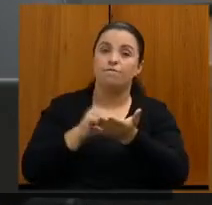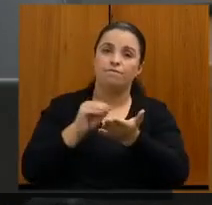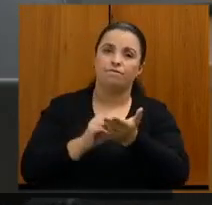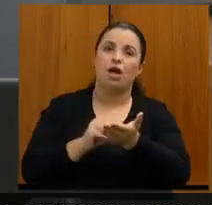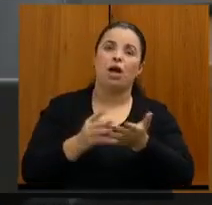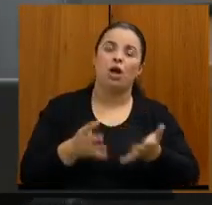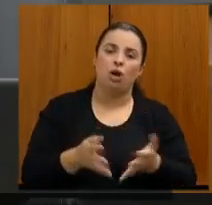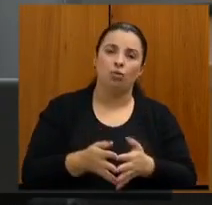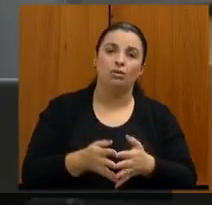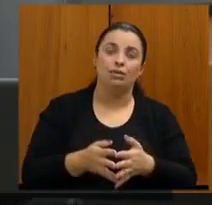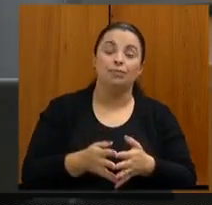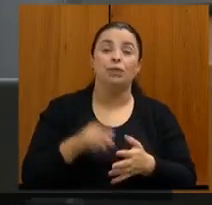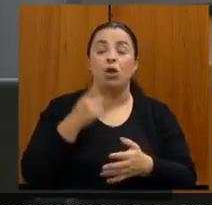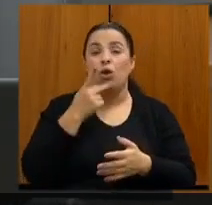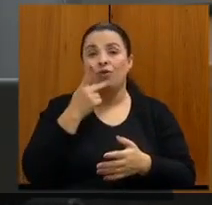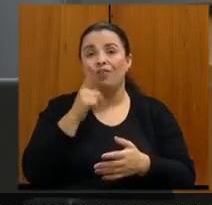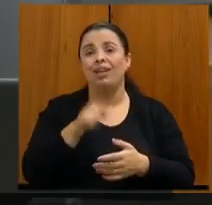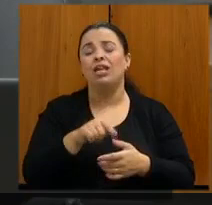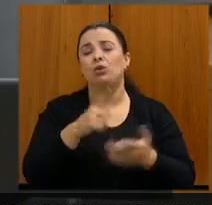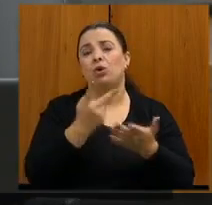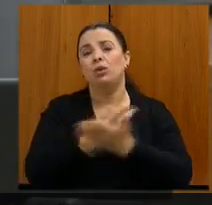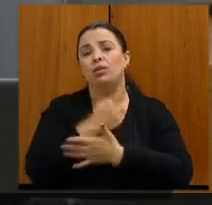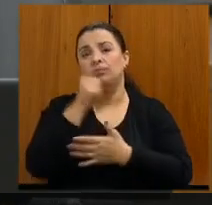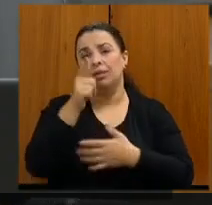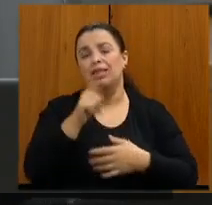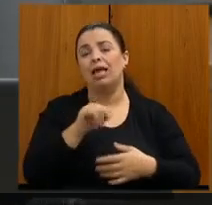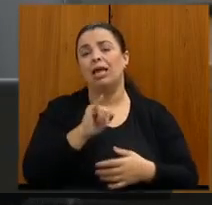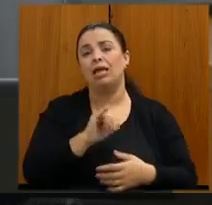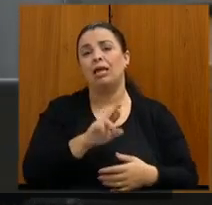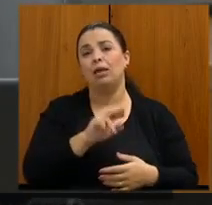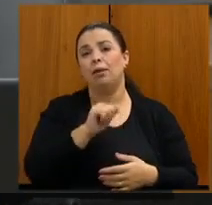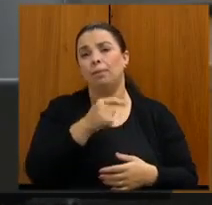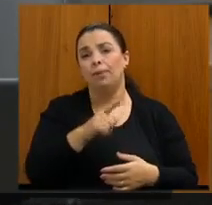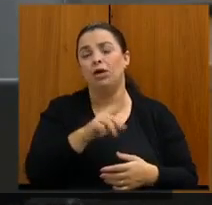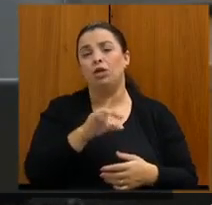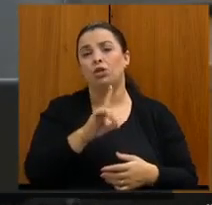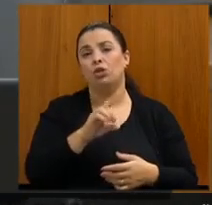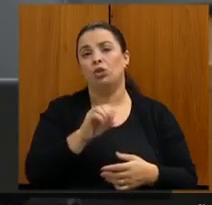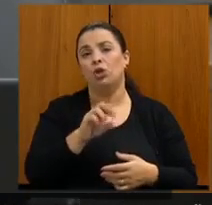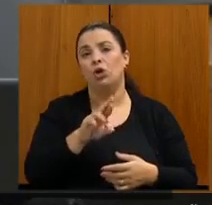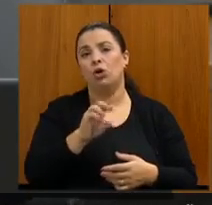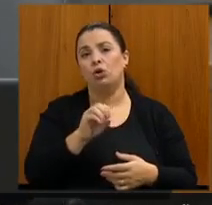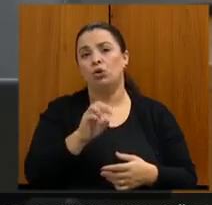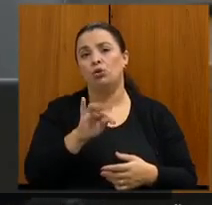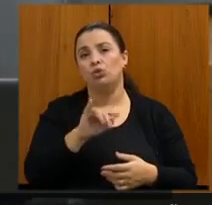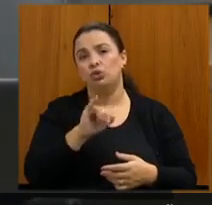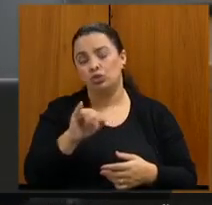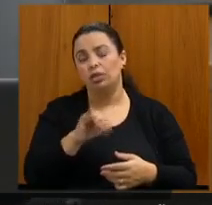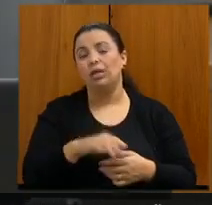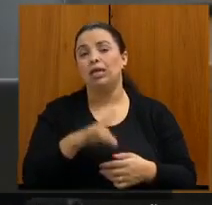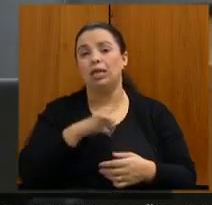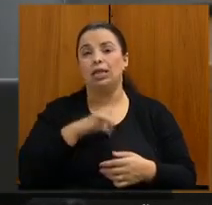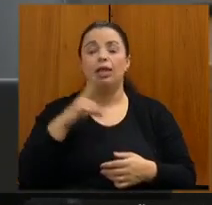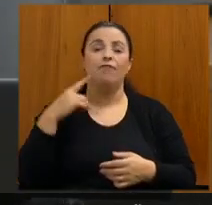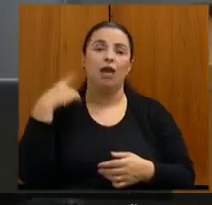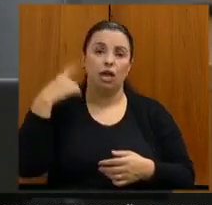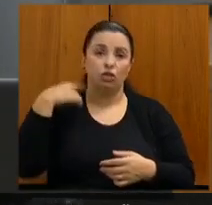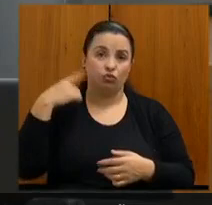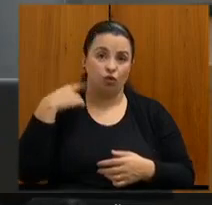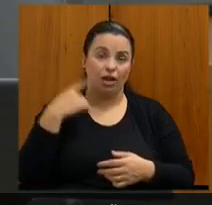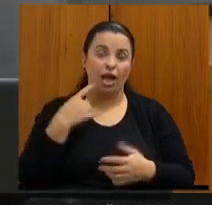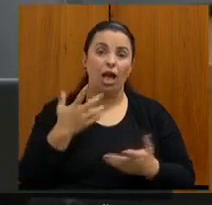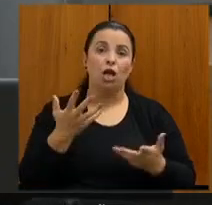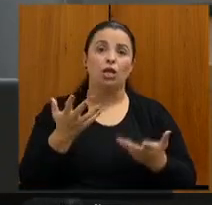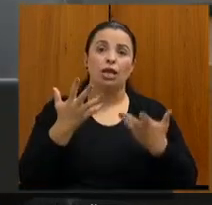citando Nesse caso eles mandaram surgiu isso né das advogados né ou na parte outra querer